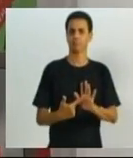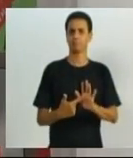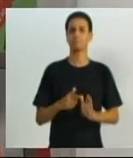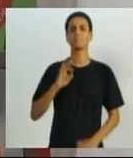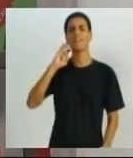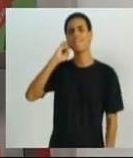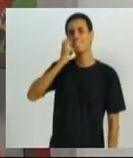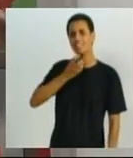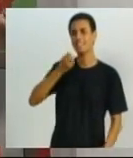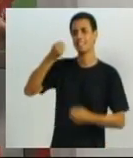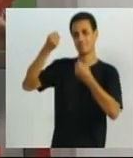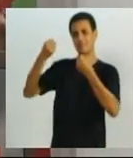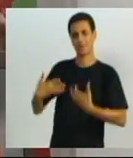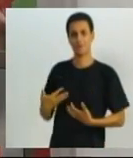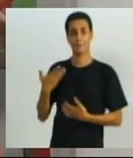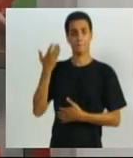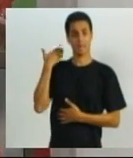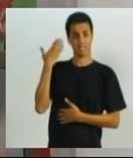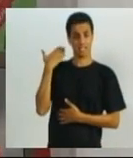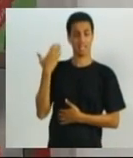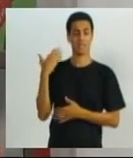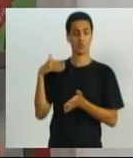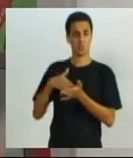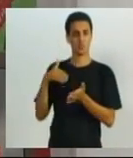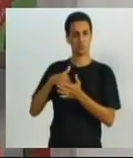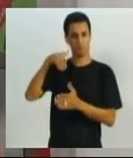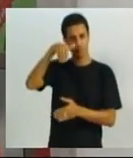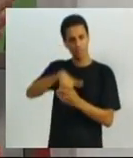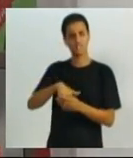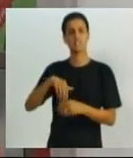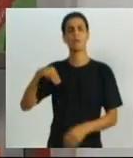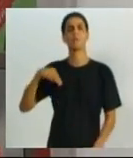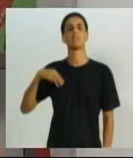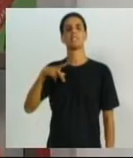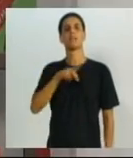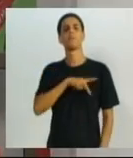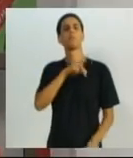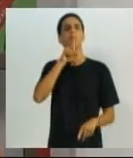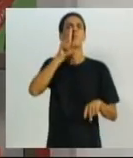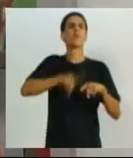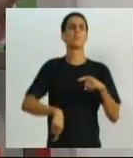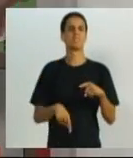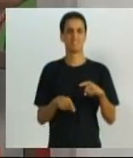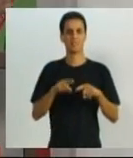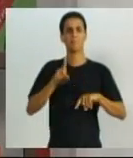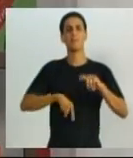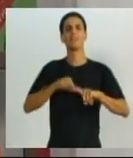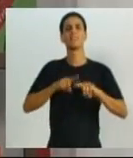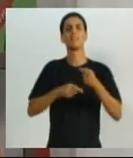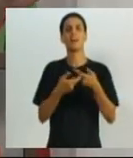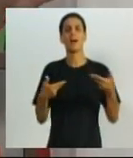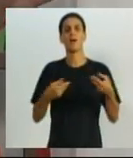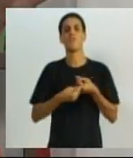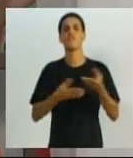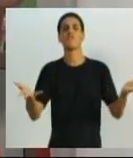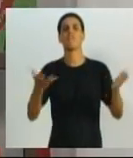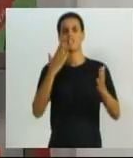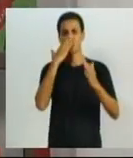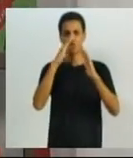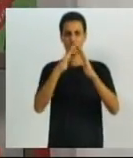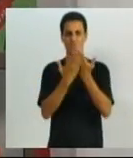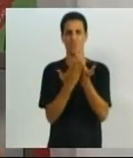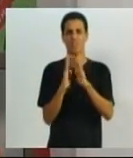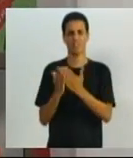fez abordagem também. Na última eleição, o Ministério Público fez uma proibição, se assim podemos chamar, do material lançado em frente das escolas,